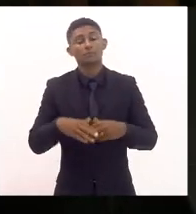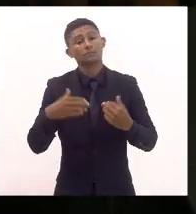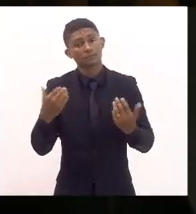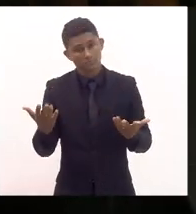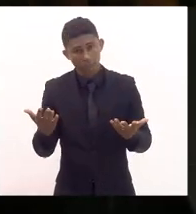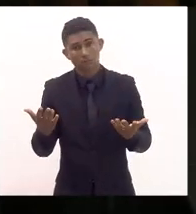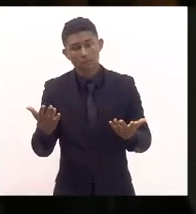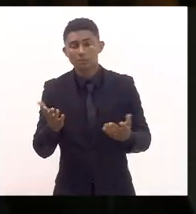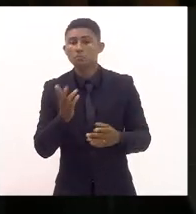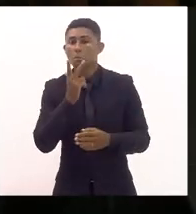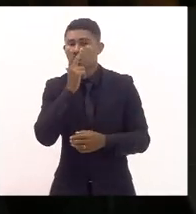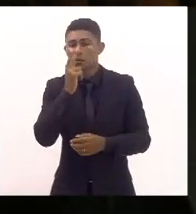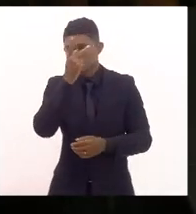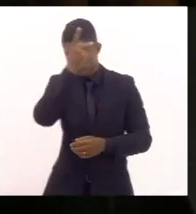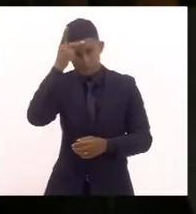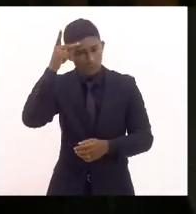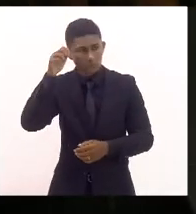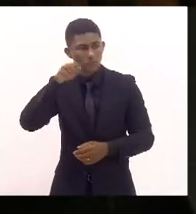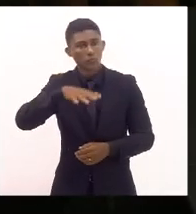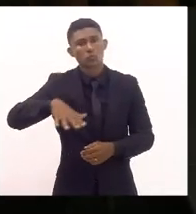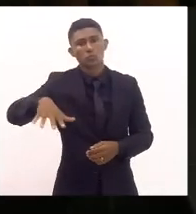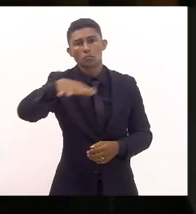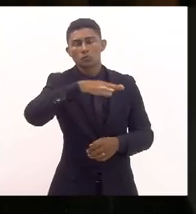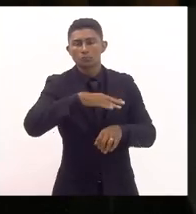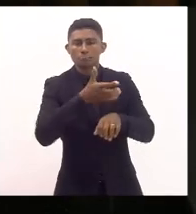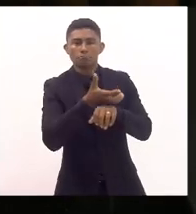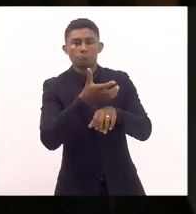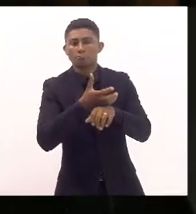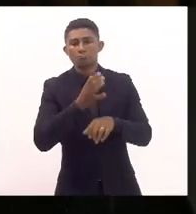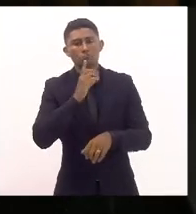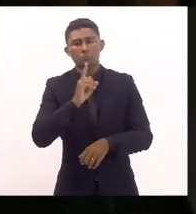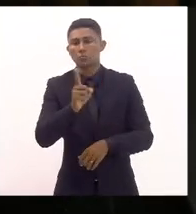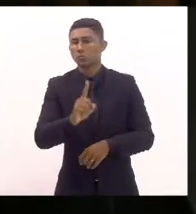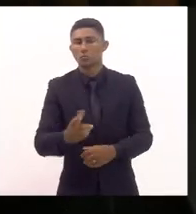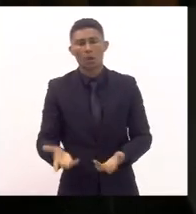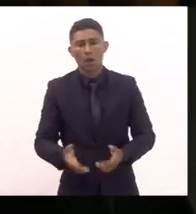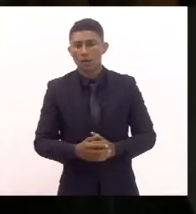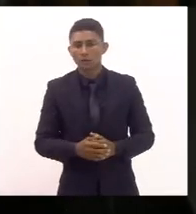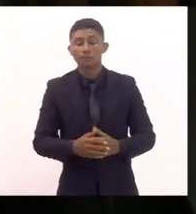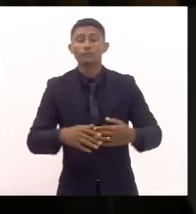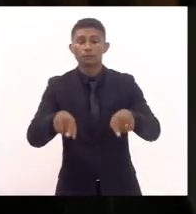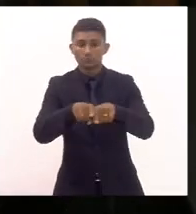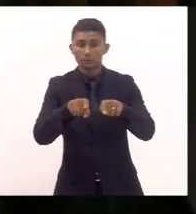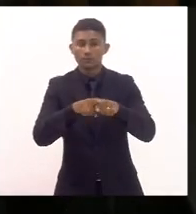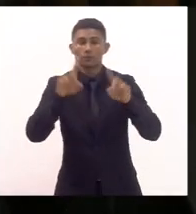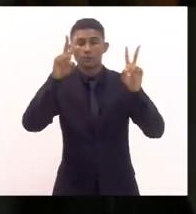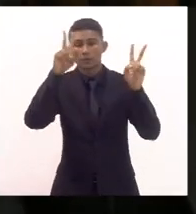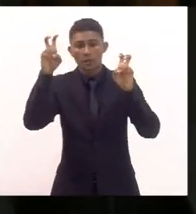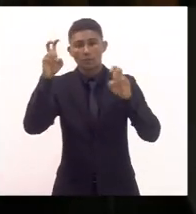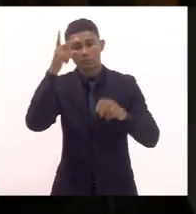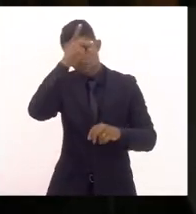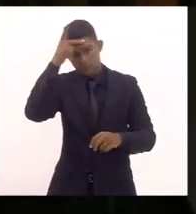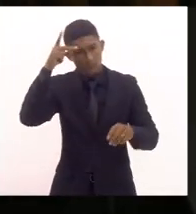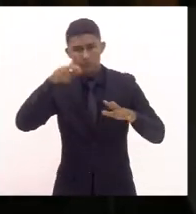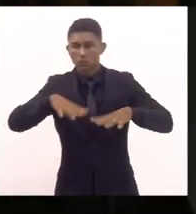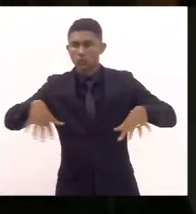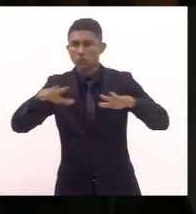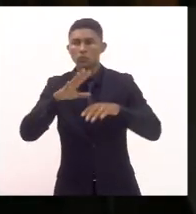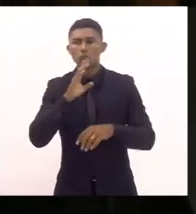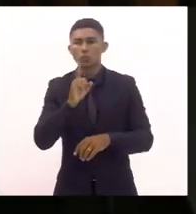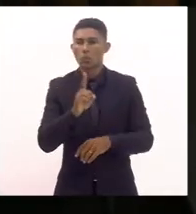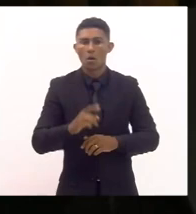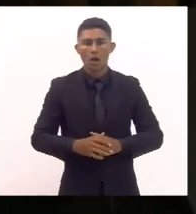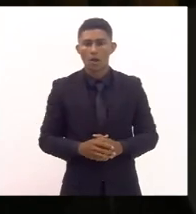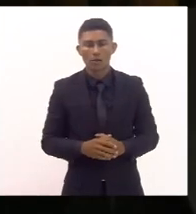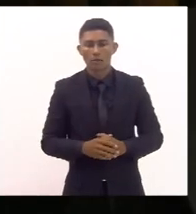proposital sobre essa matéria o sobre tal dermatite e como poder